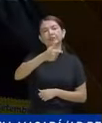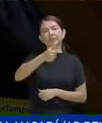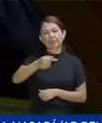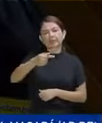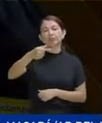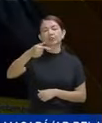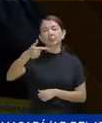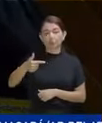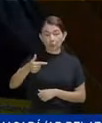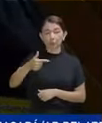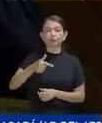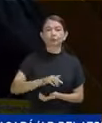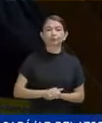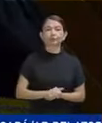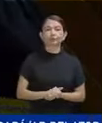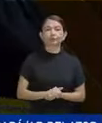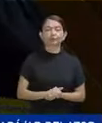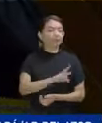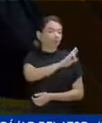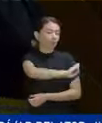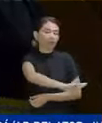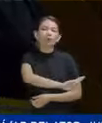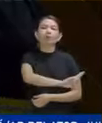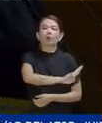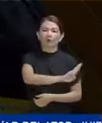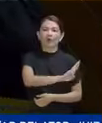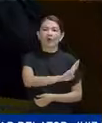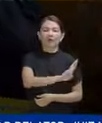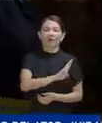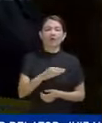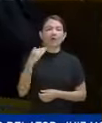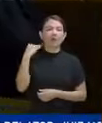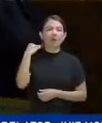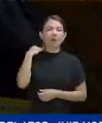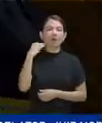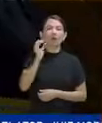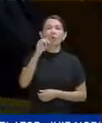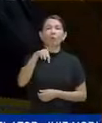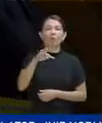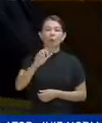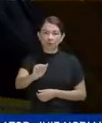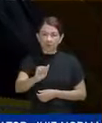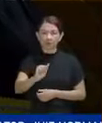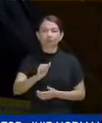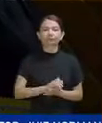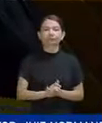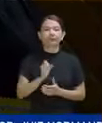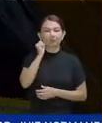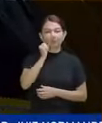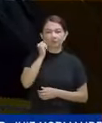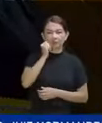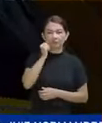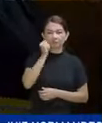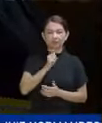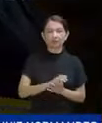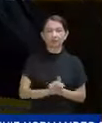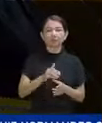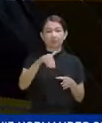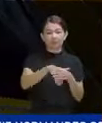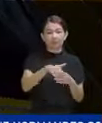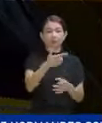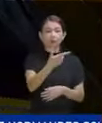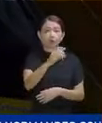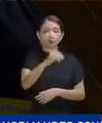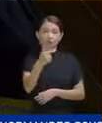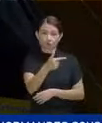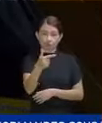00645-77.2024.77.03.03000, que origem desaprovava Macapá, as barra contas P, da relatora, chapa para relator, cargo perdão, ao juiz Senado, Normand pelo de qual Souza. se registrou nas eleições de